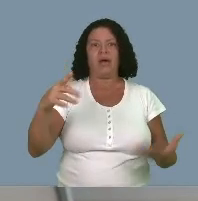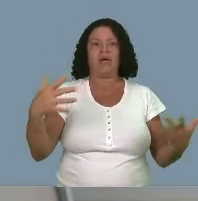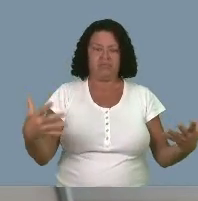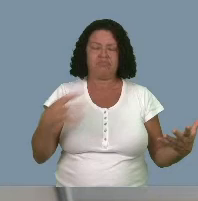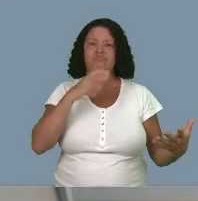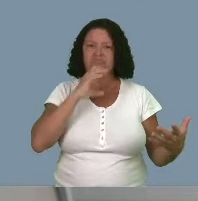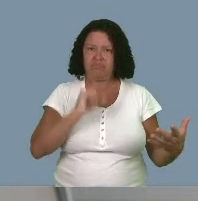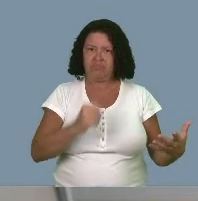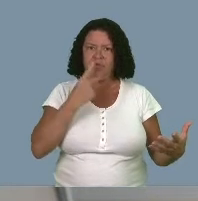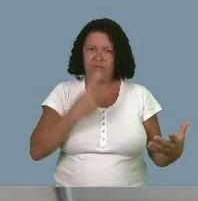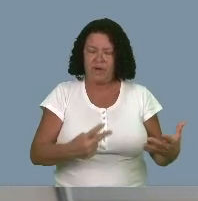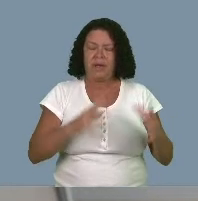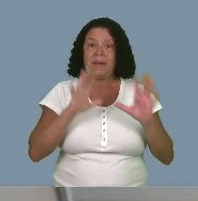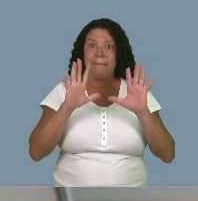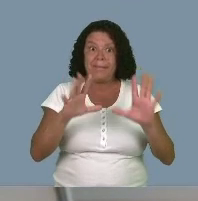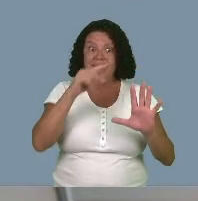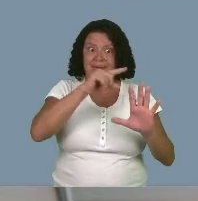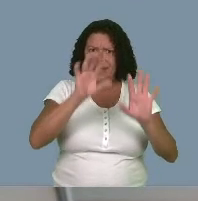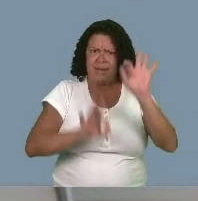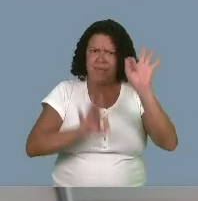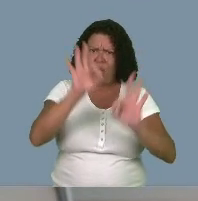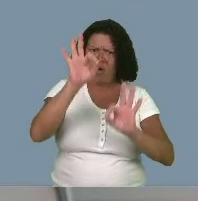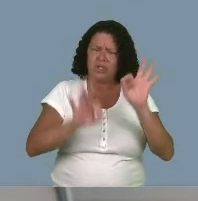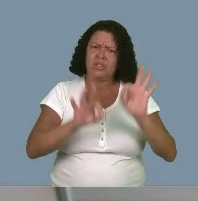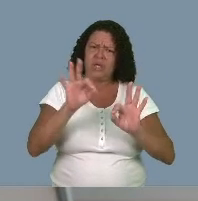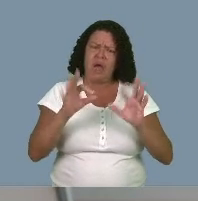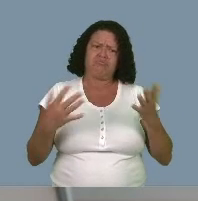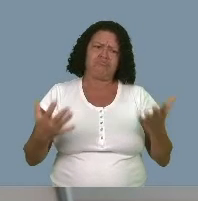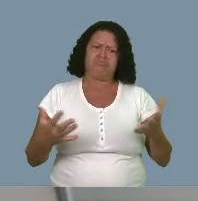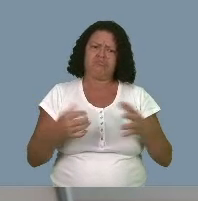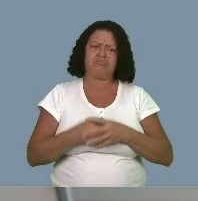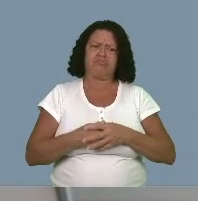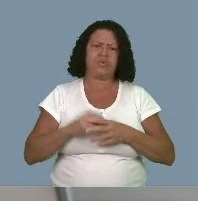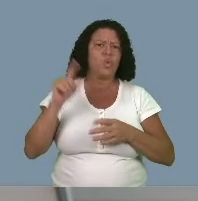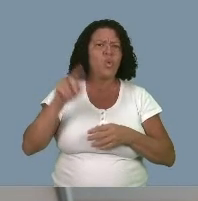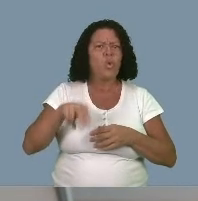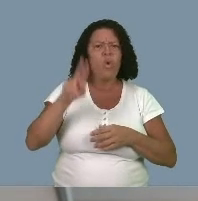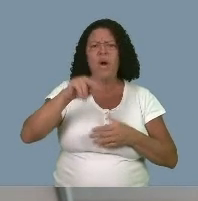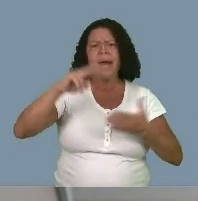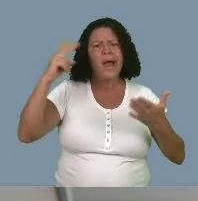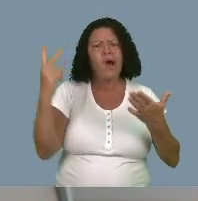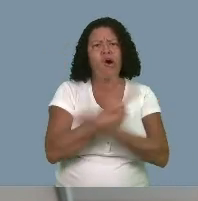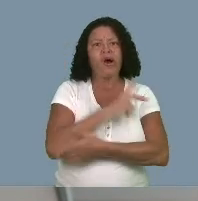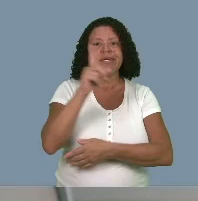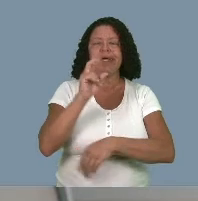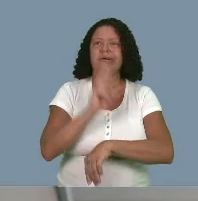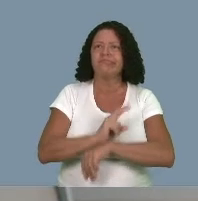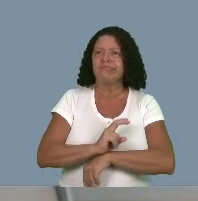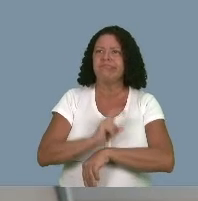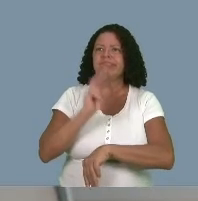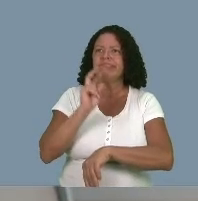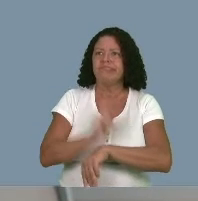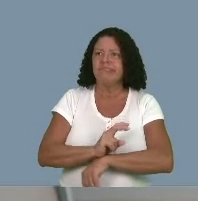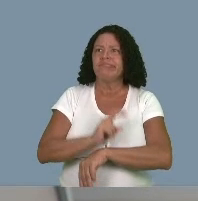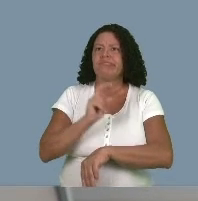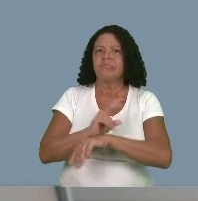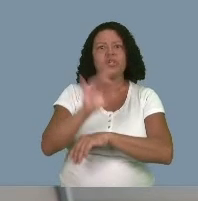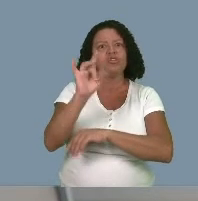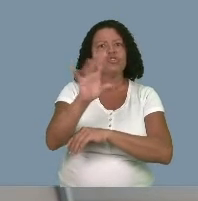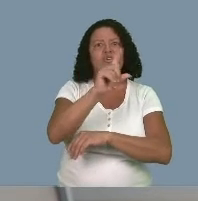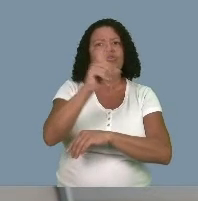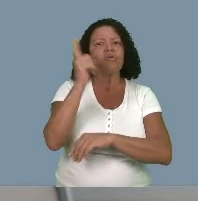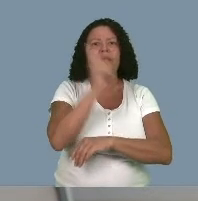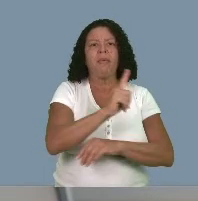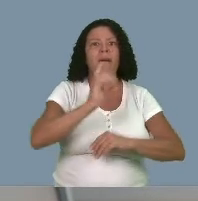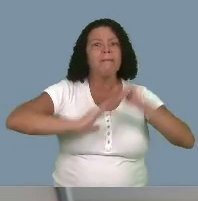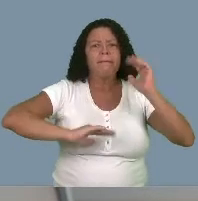Bezerra. Mas esse projeto nunca sai do papel, né, fica na expectativa, fica na intenção, mas nunca é colocado